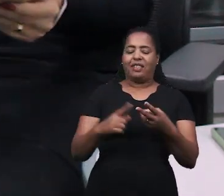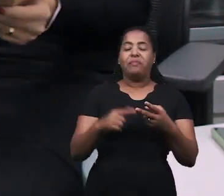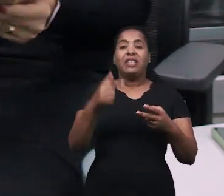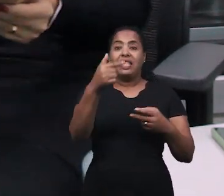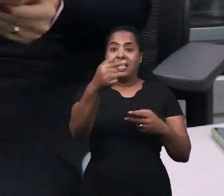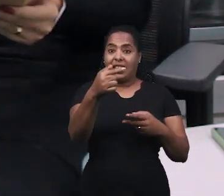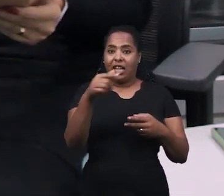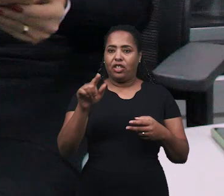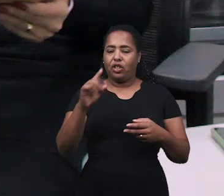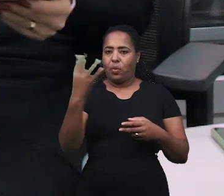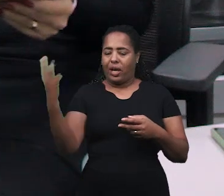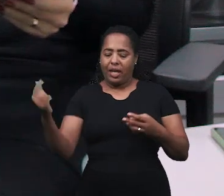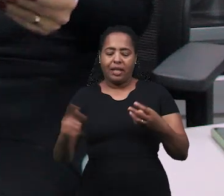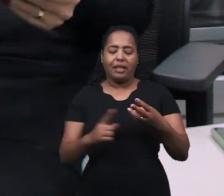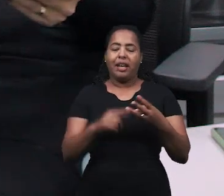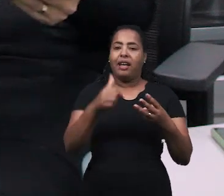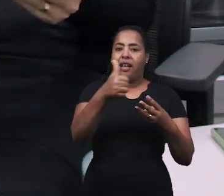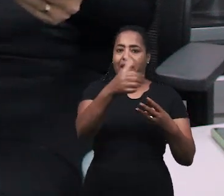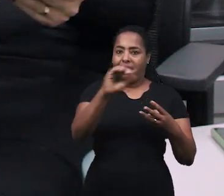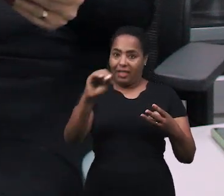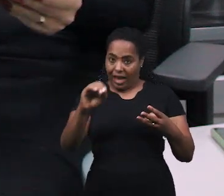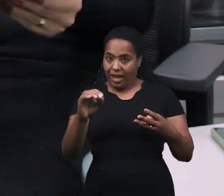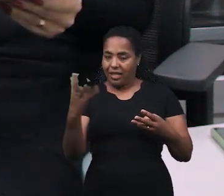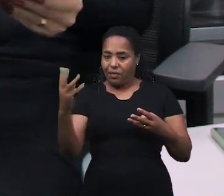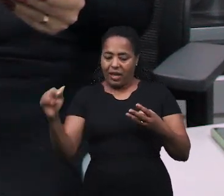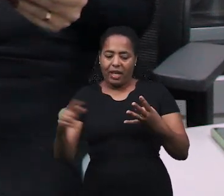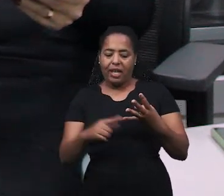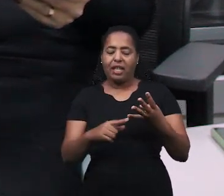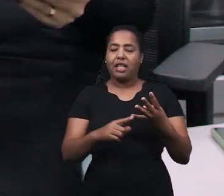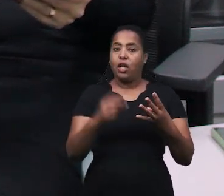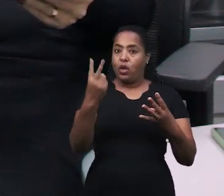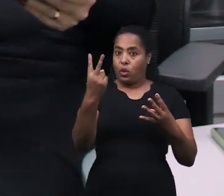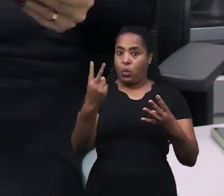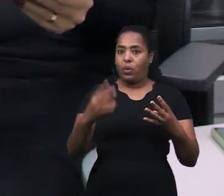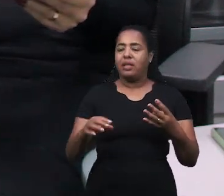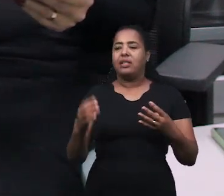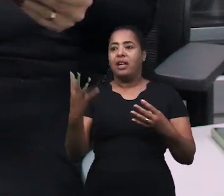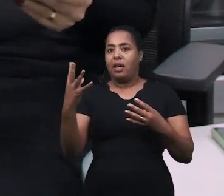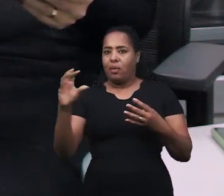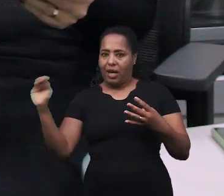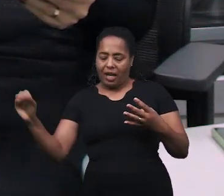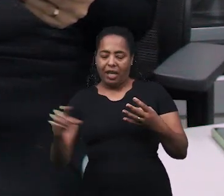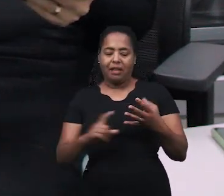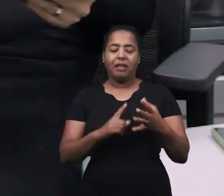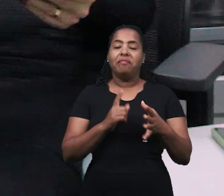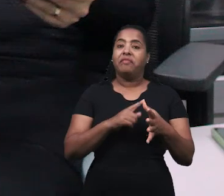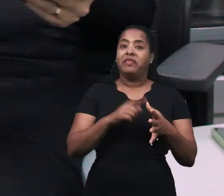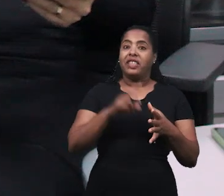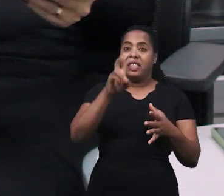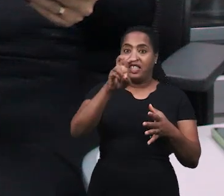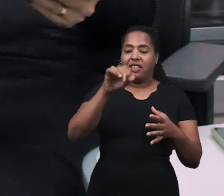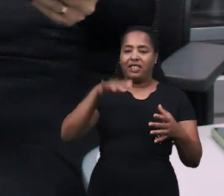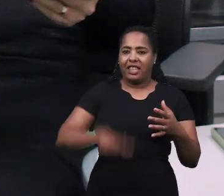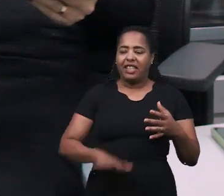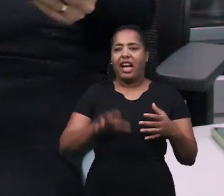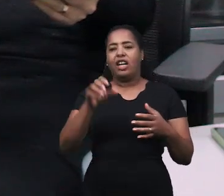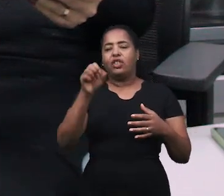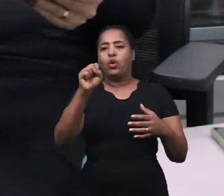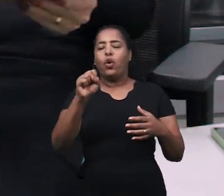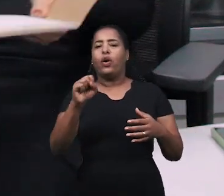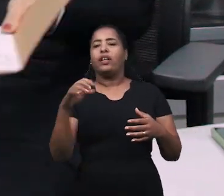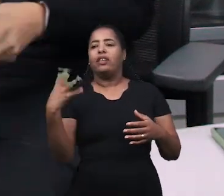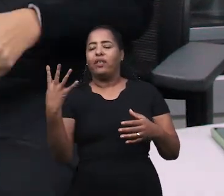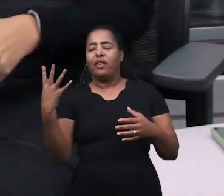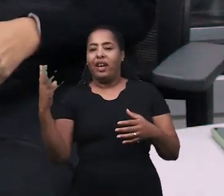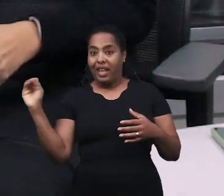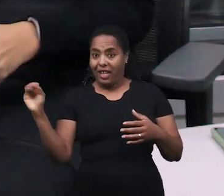nós. 7h40, 10h40, às 14h40. No rádio a gente fala 5, né? 5 da tarde,